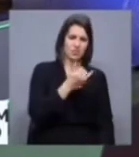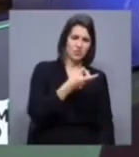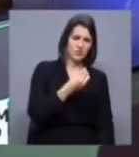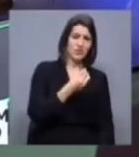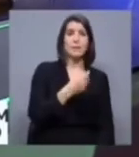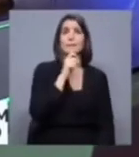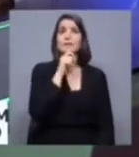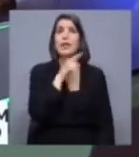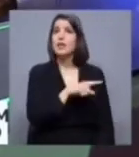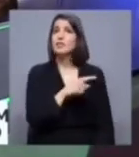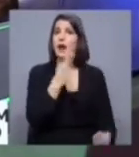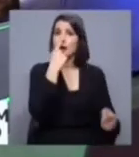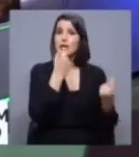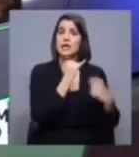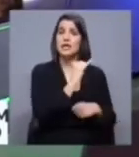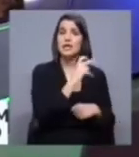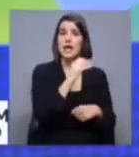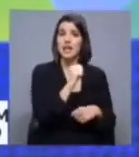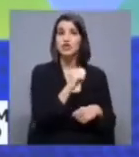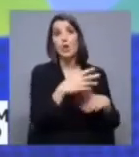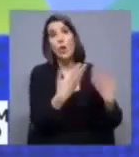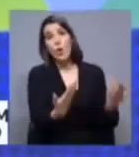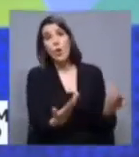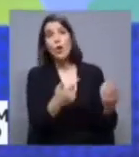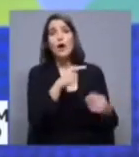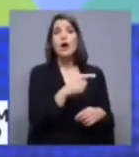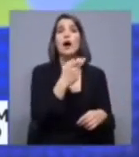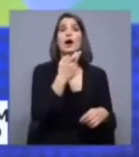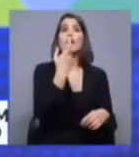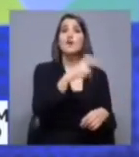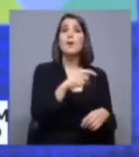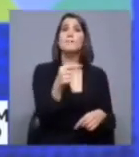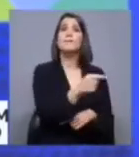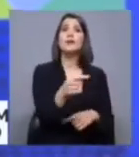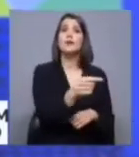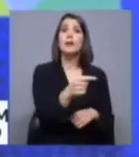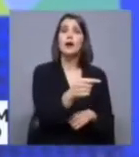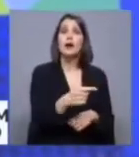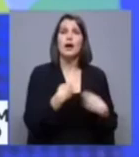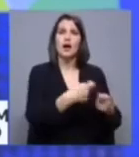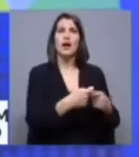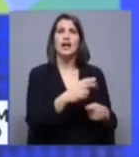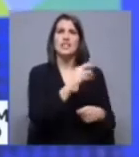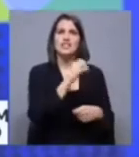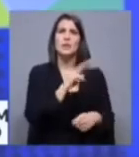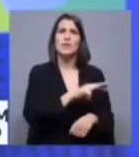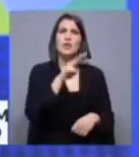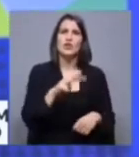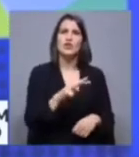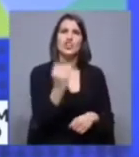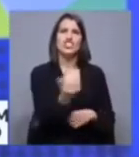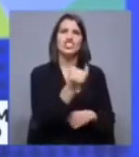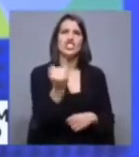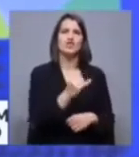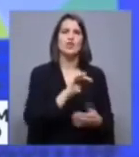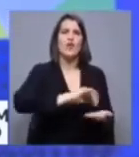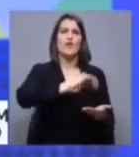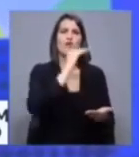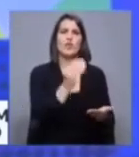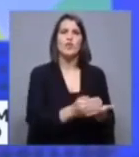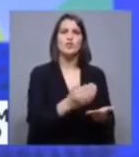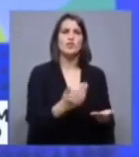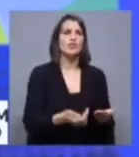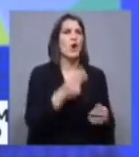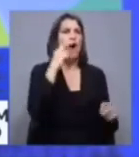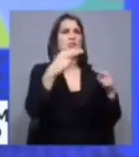do IAS, do Índice de Apoios Sociais, ou da reforma mínima. Eu volto a dizer, gastamos 300 milhões em fundações, institutos e observatórios. E o que eu queria